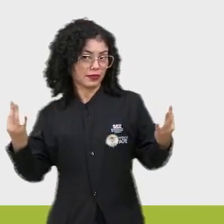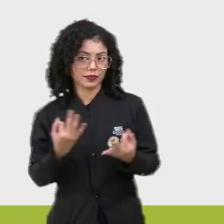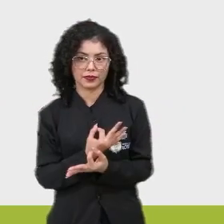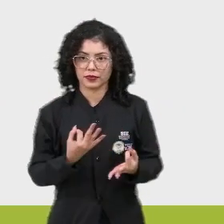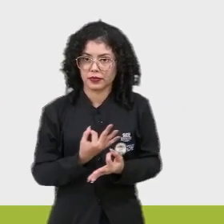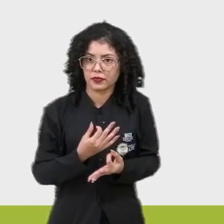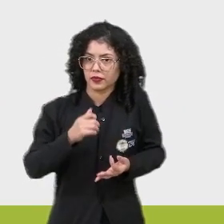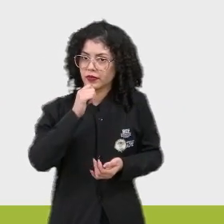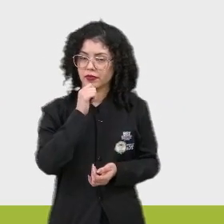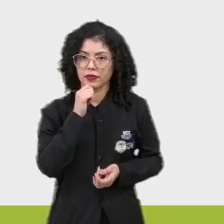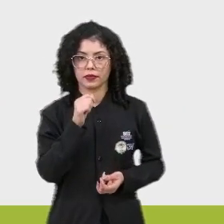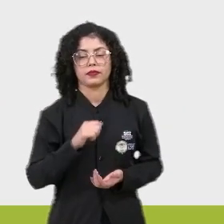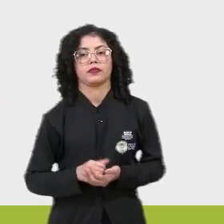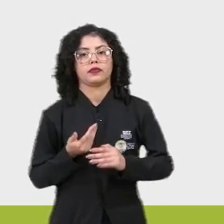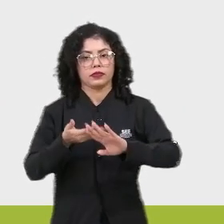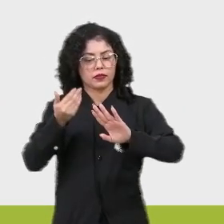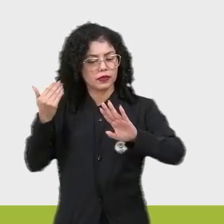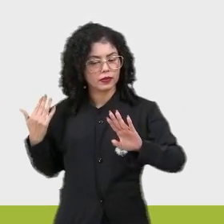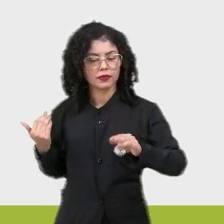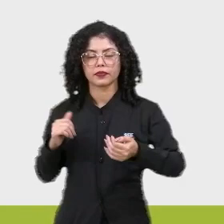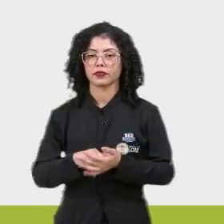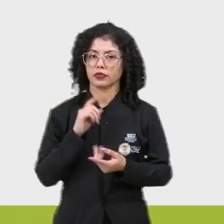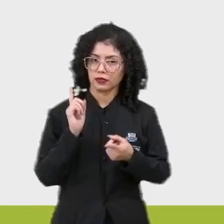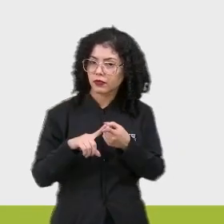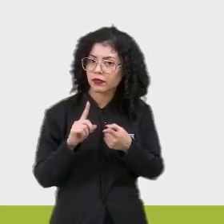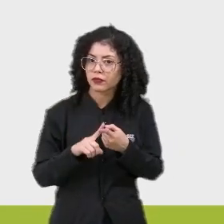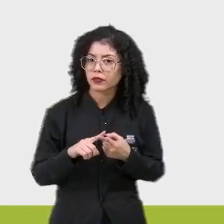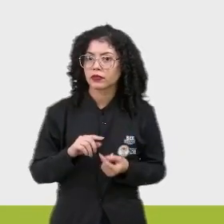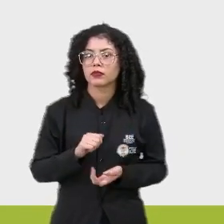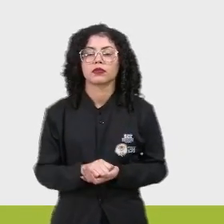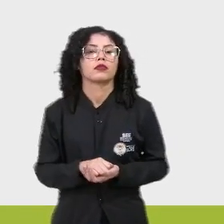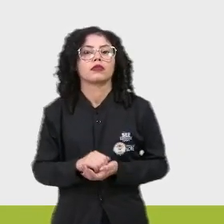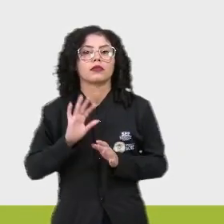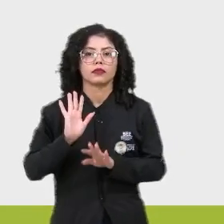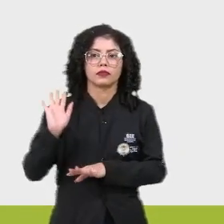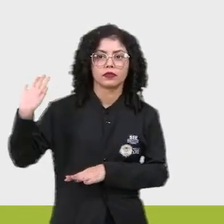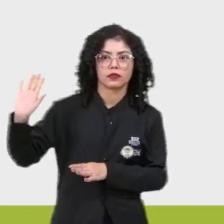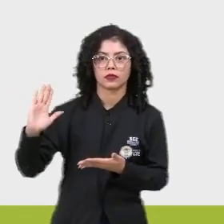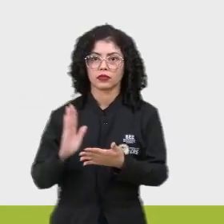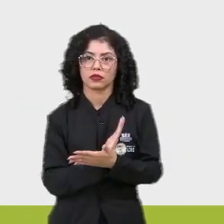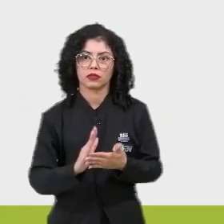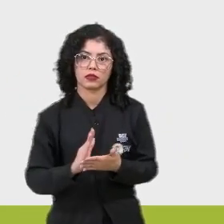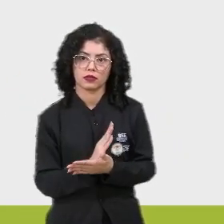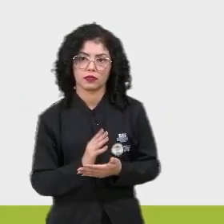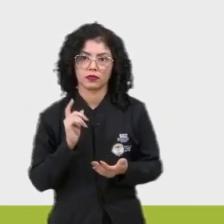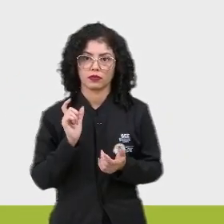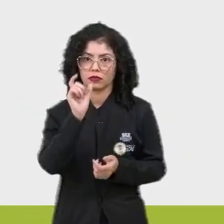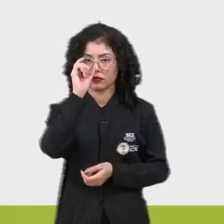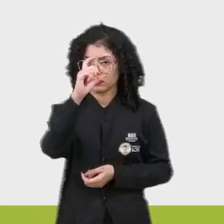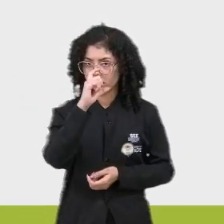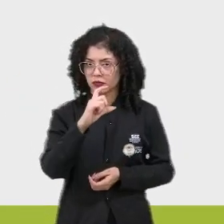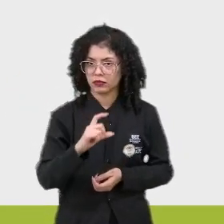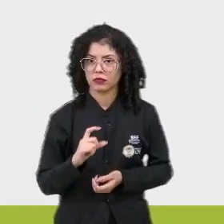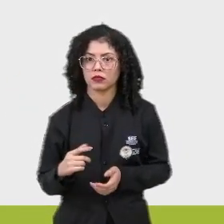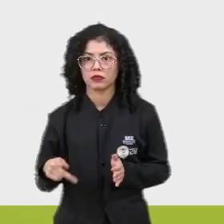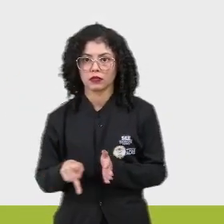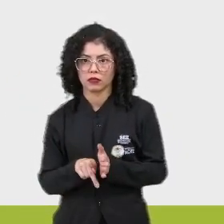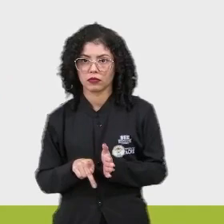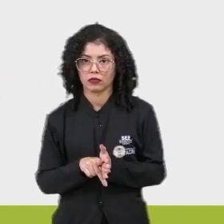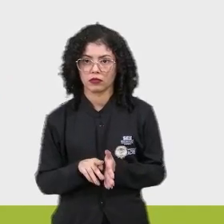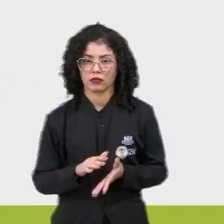genial na sua época, por quê? Porque ele deixou algumas lacunas na